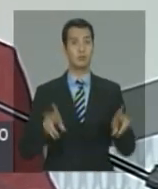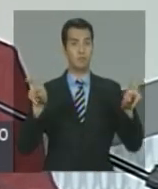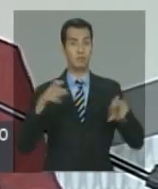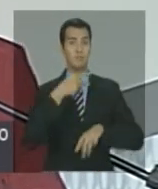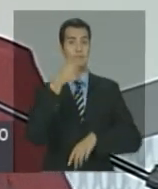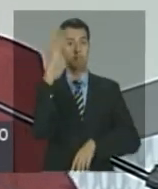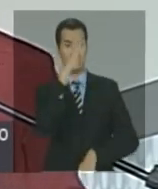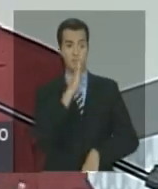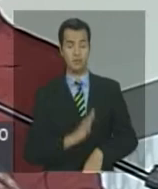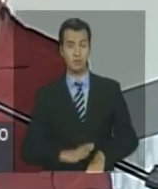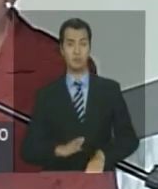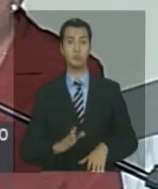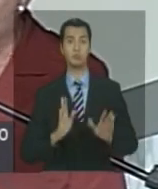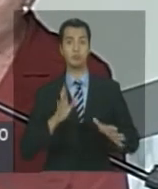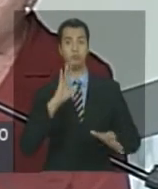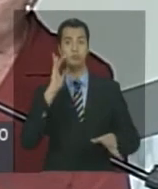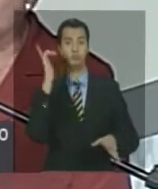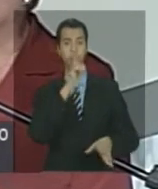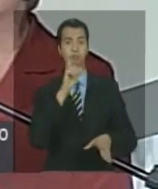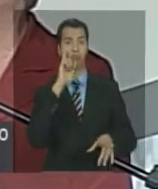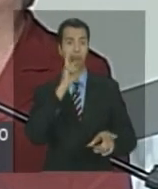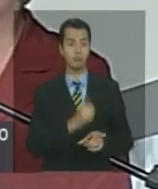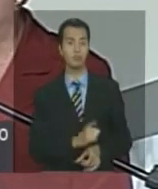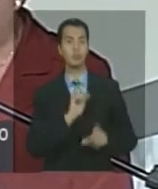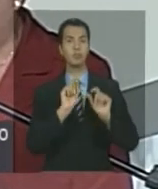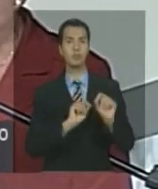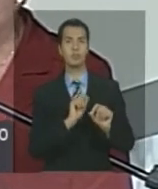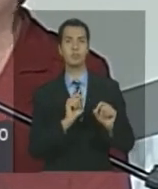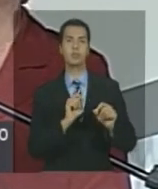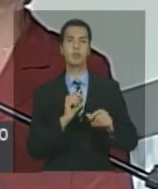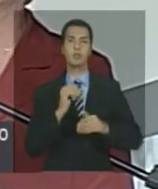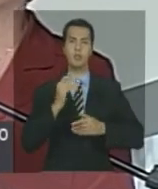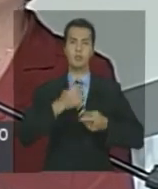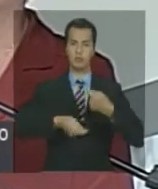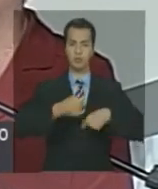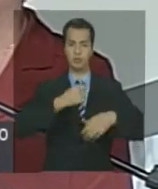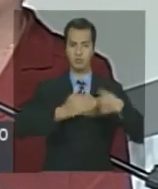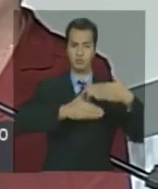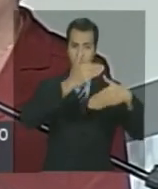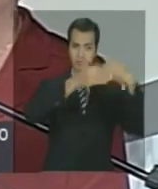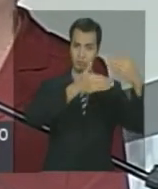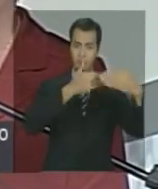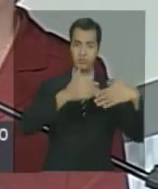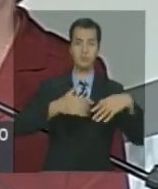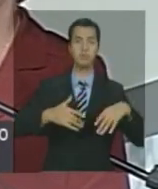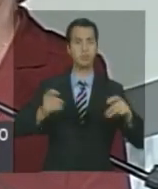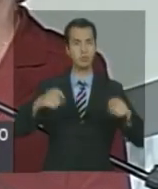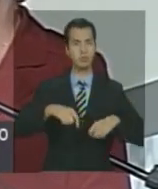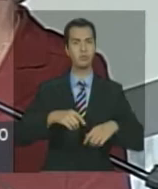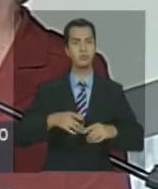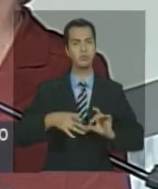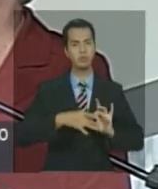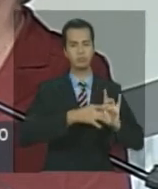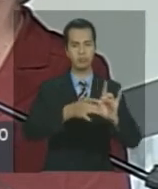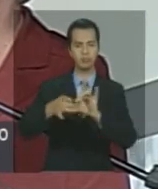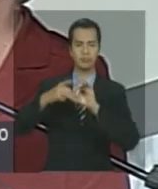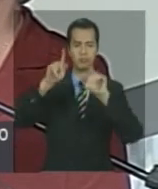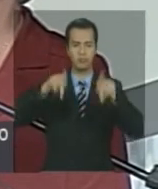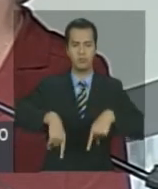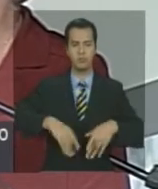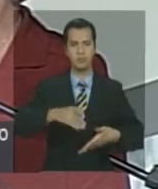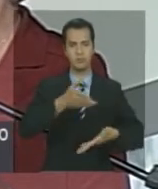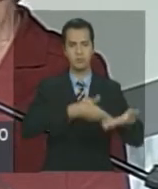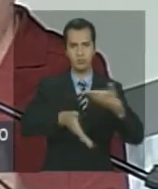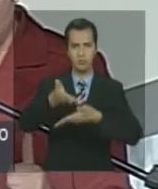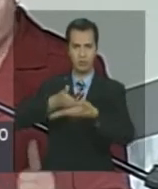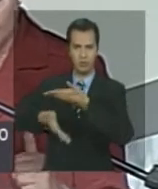fazer com que o crescimento fosse compartilhado amplamente pela população, eu também acho